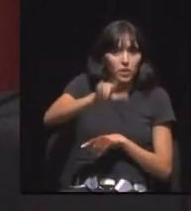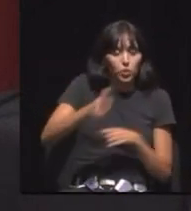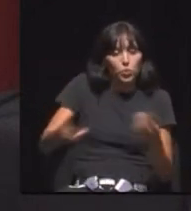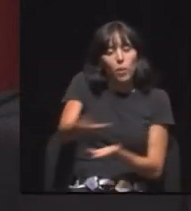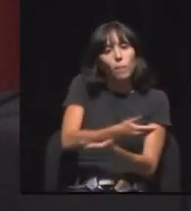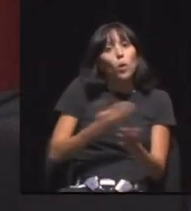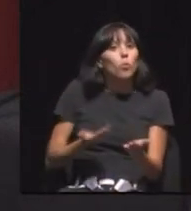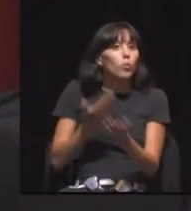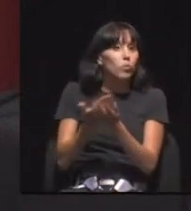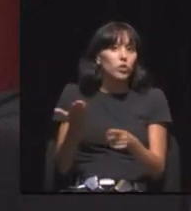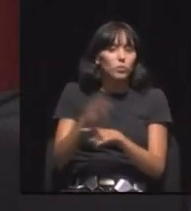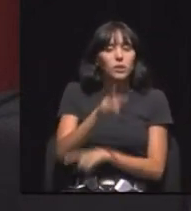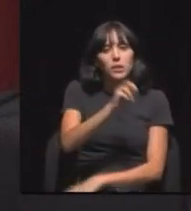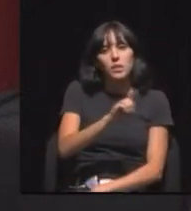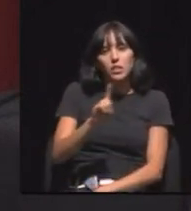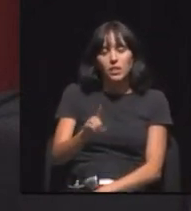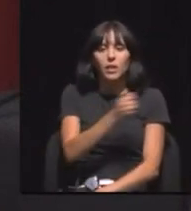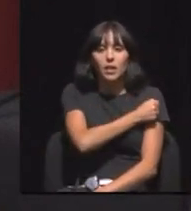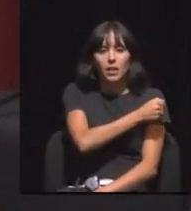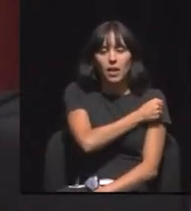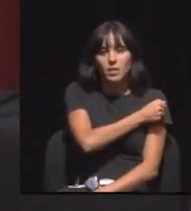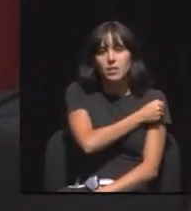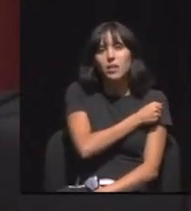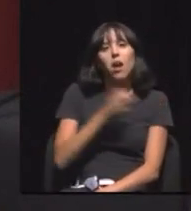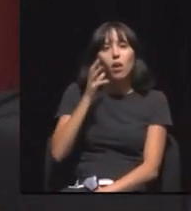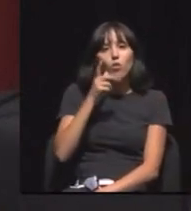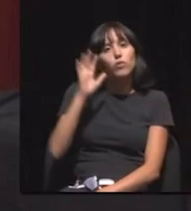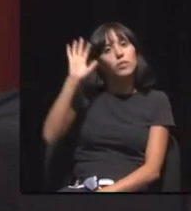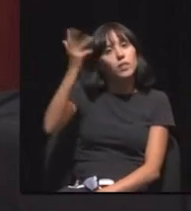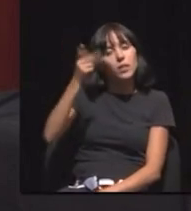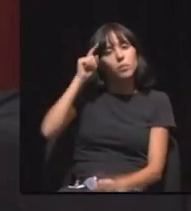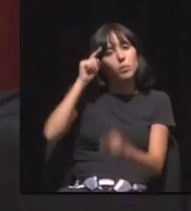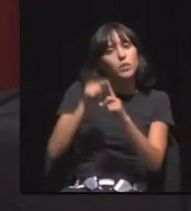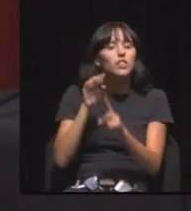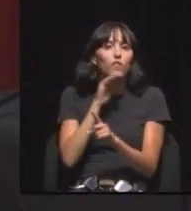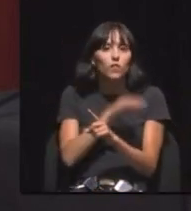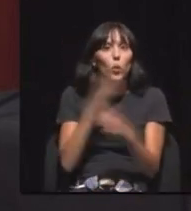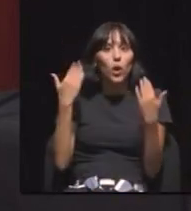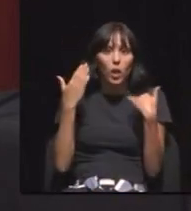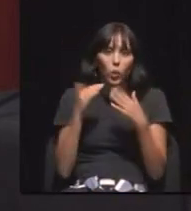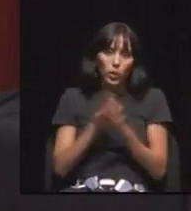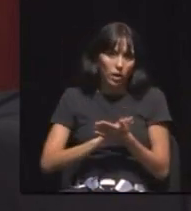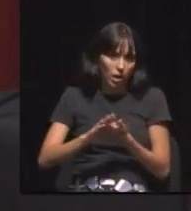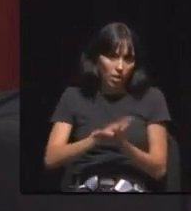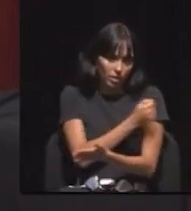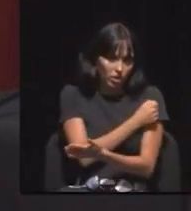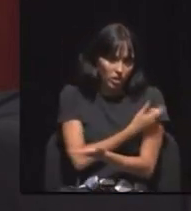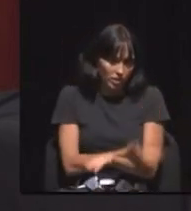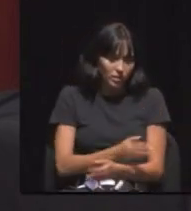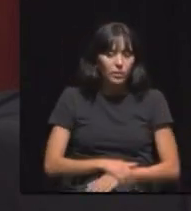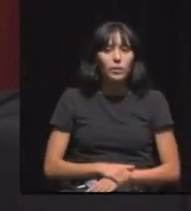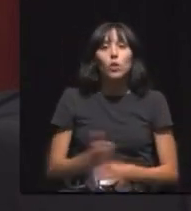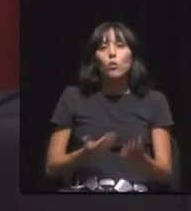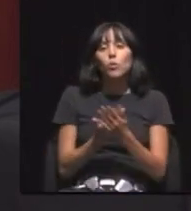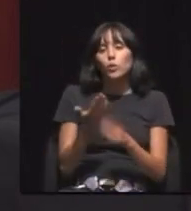Ou propostas como o 3C, Casa Conforto e Clima Municipal, para garantir que ninguém passe frio ou calor nas suas casas. Ou propostas como